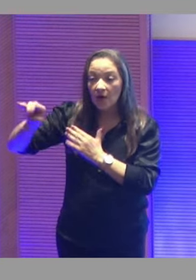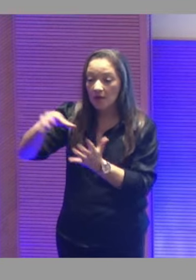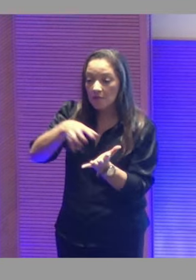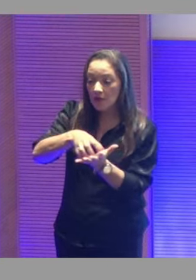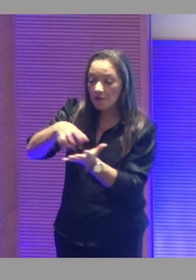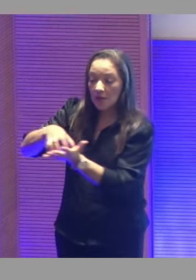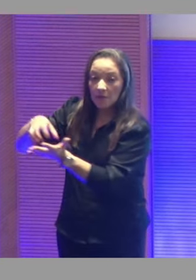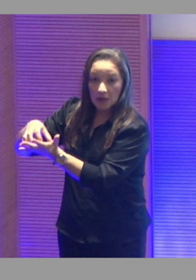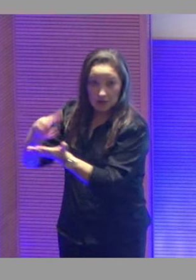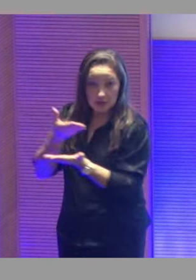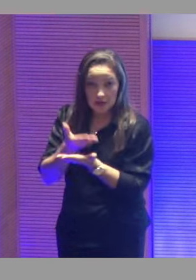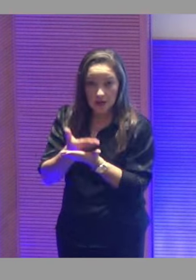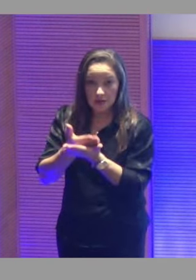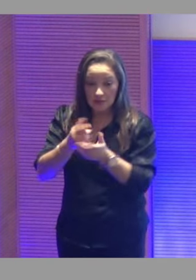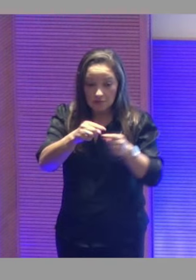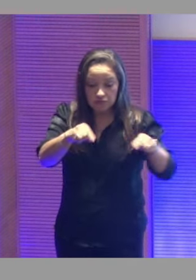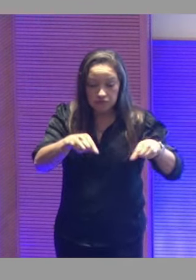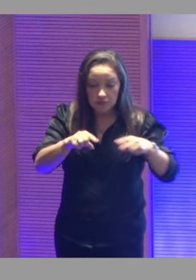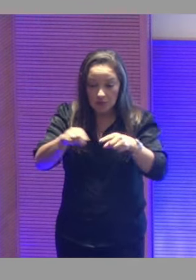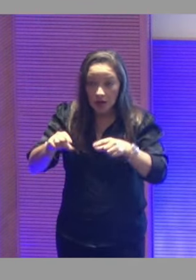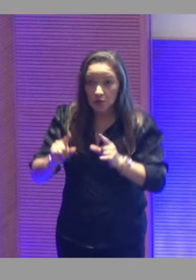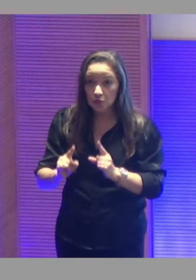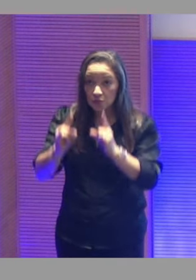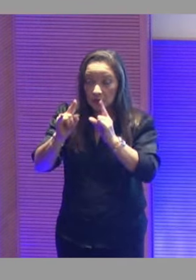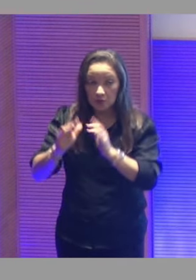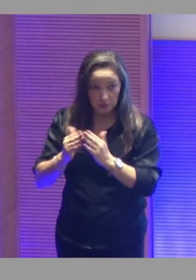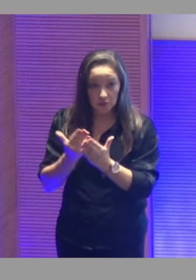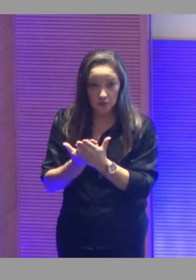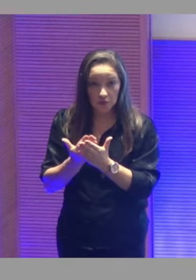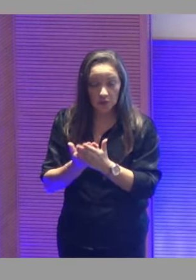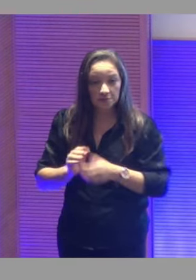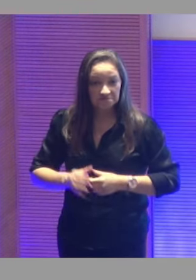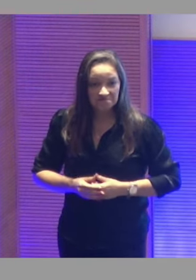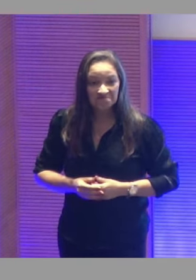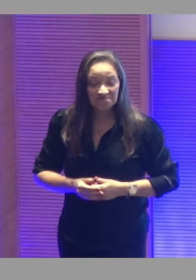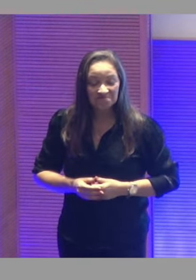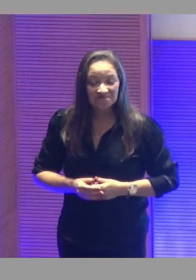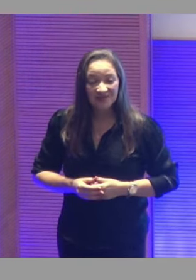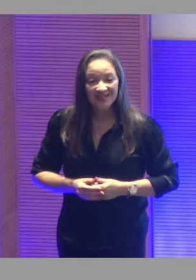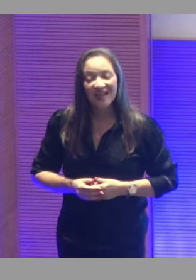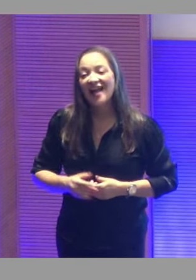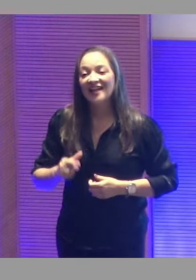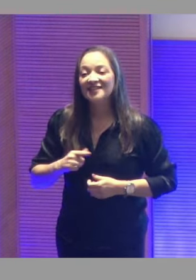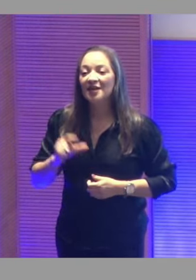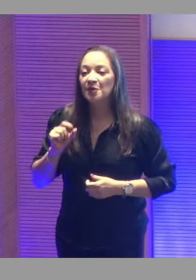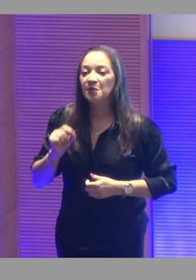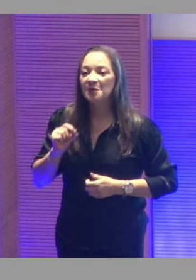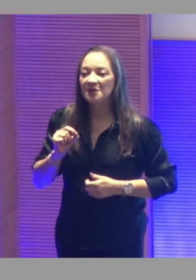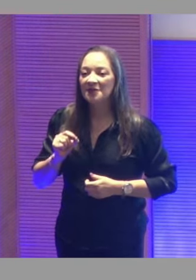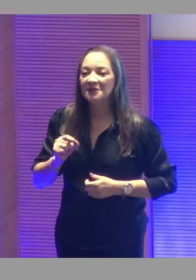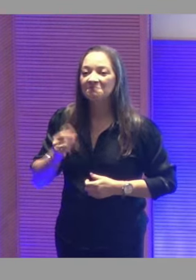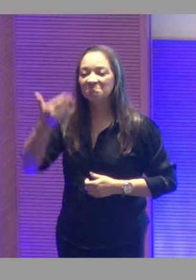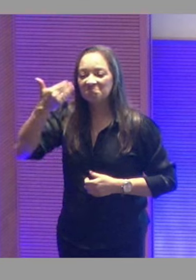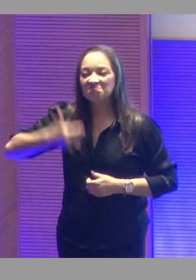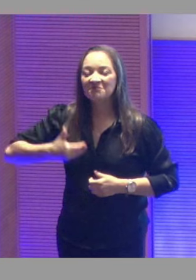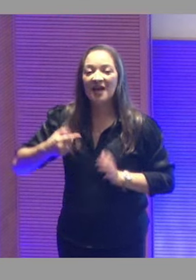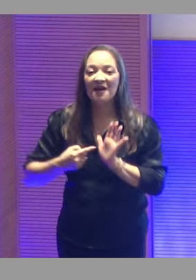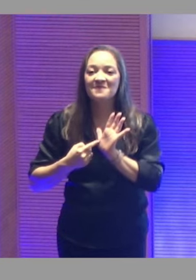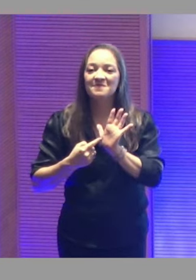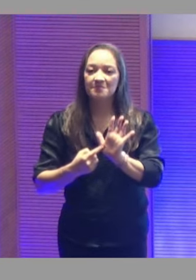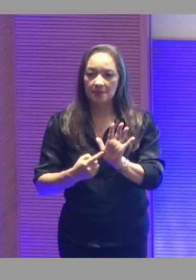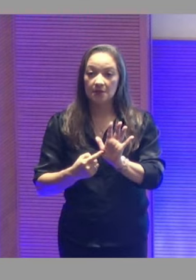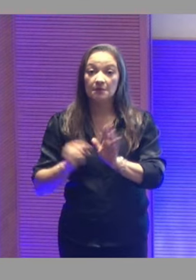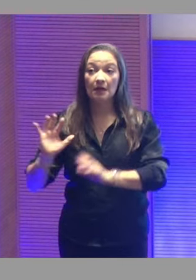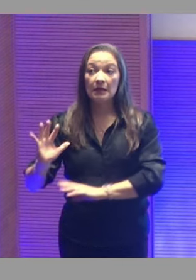de aula aqui no prédio da escola e iremos então ter para nós apresentados alguns